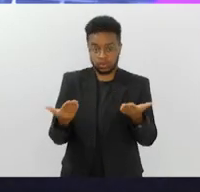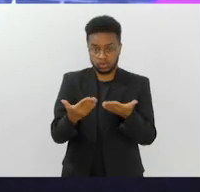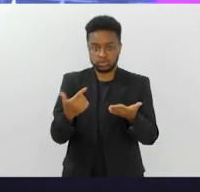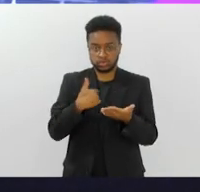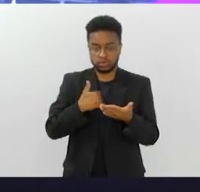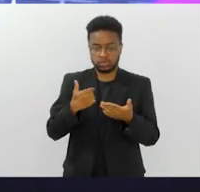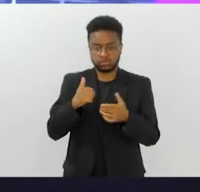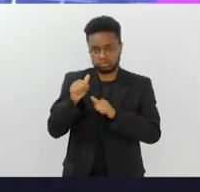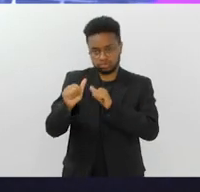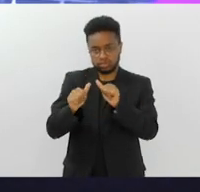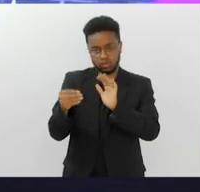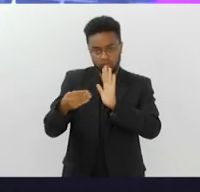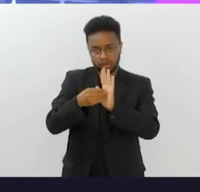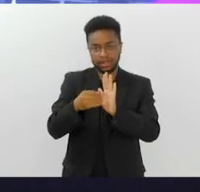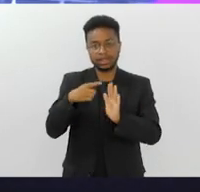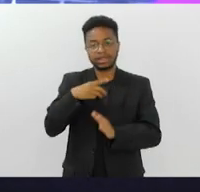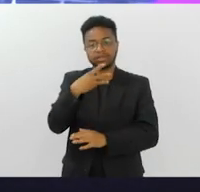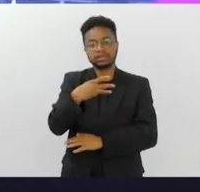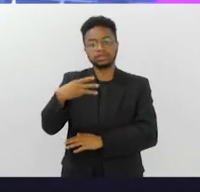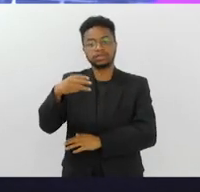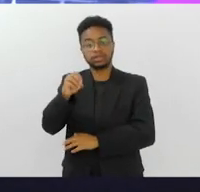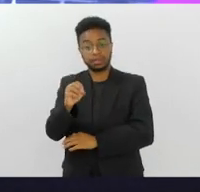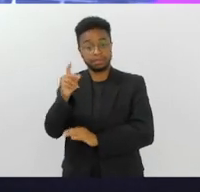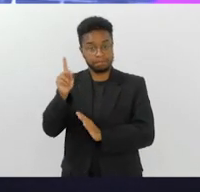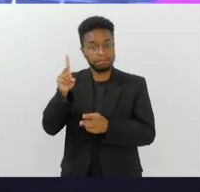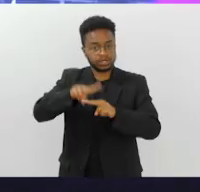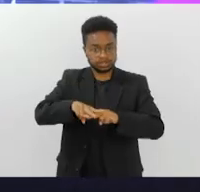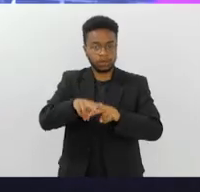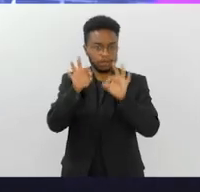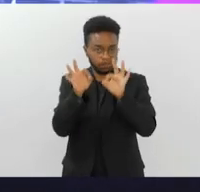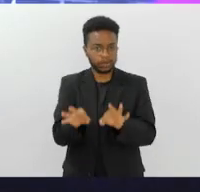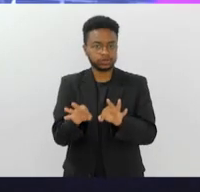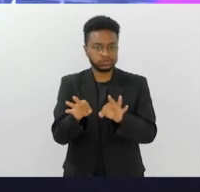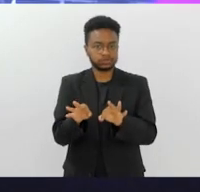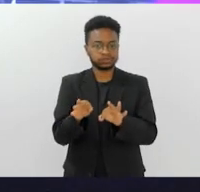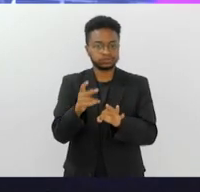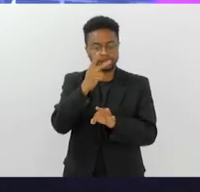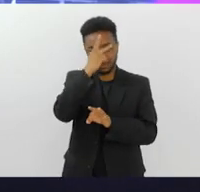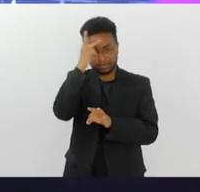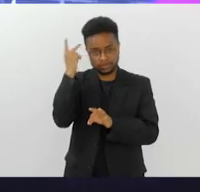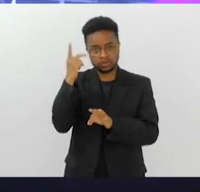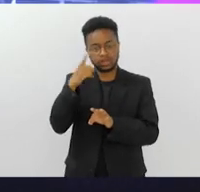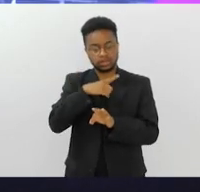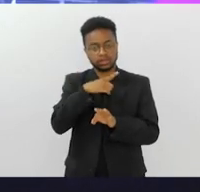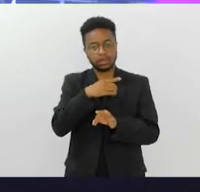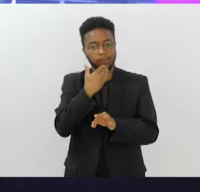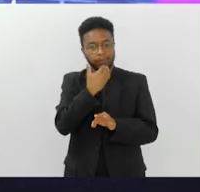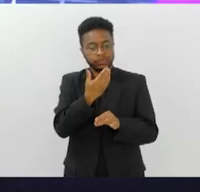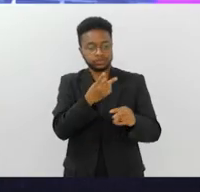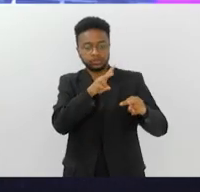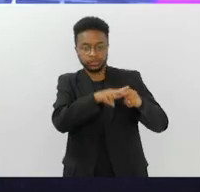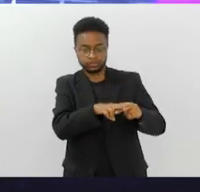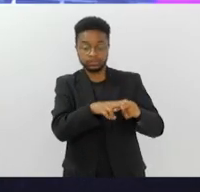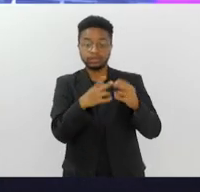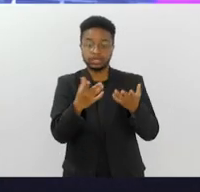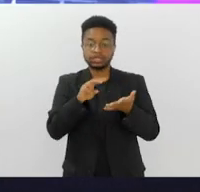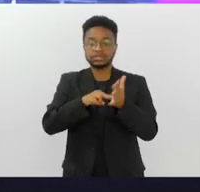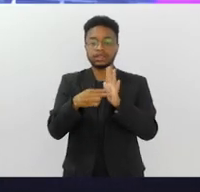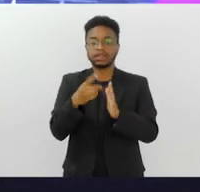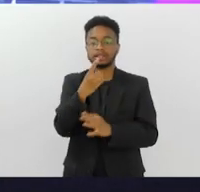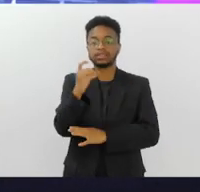agora 330 prisões de fato tá de pessoas com mandados de prisão isso representa